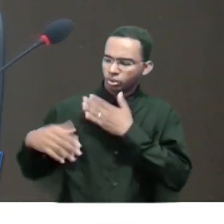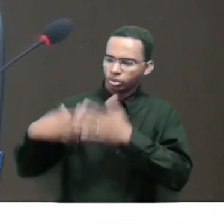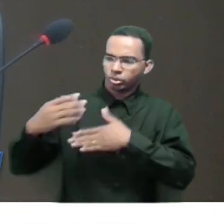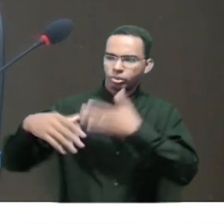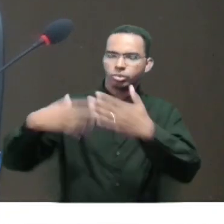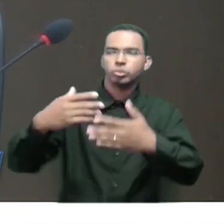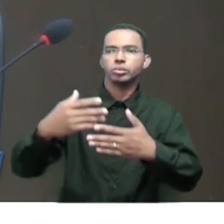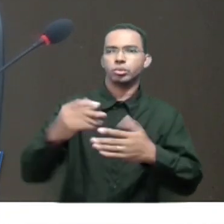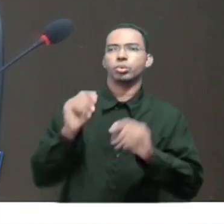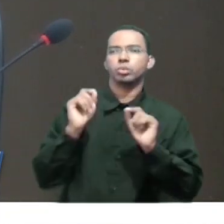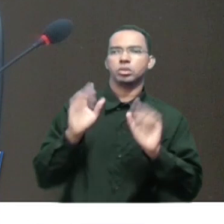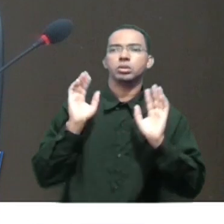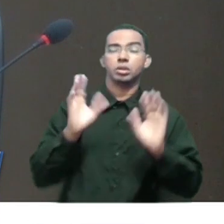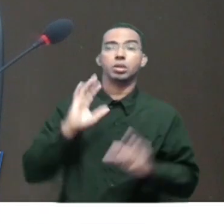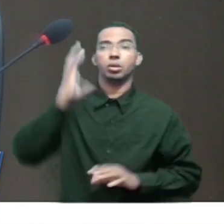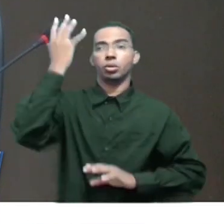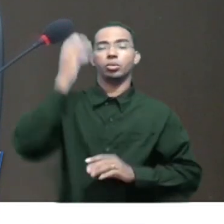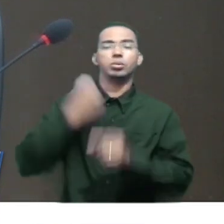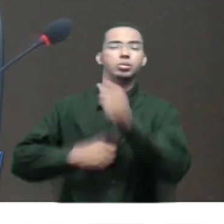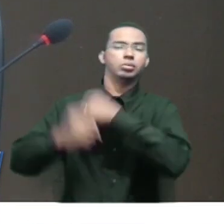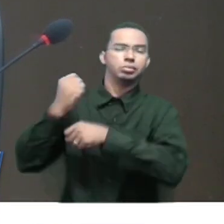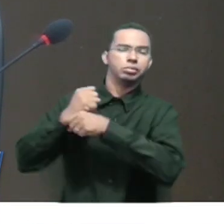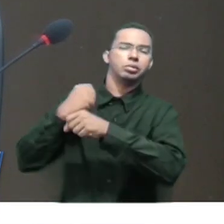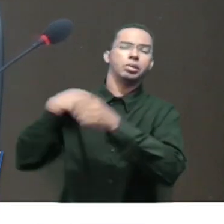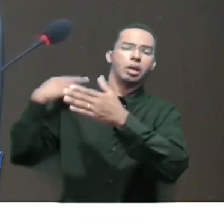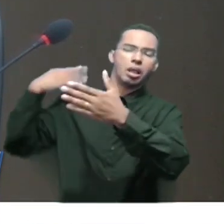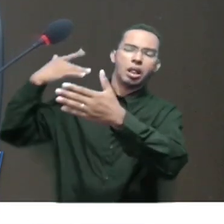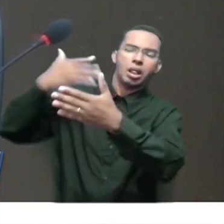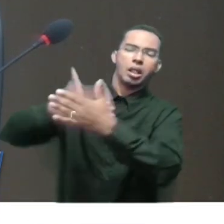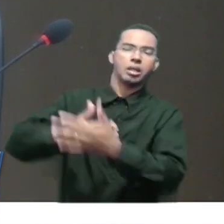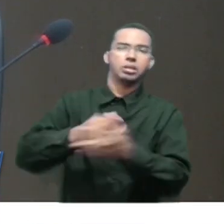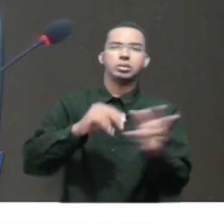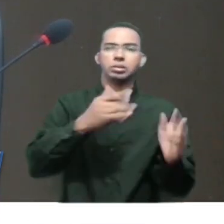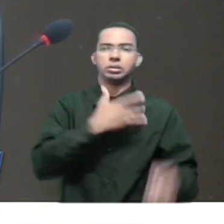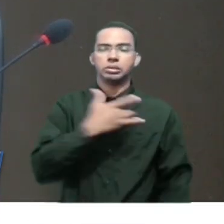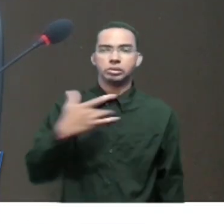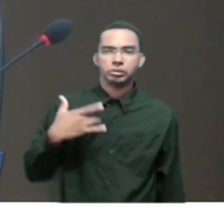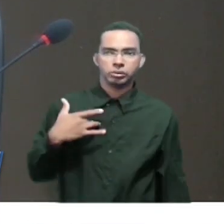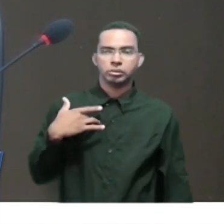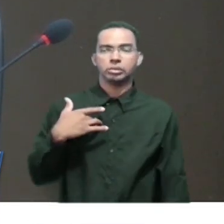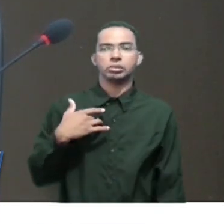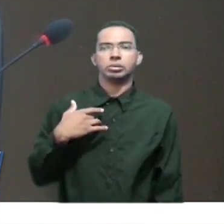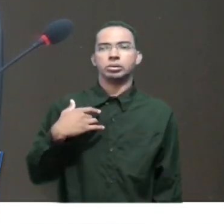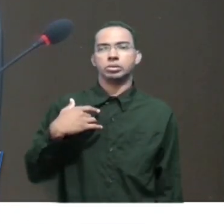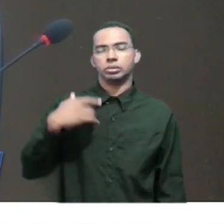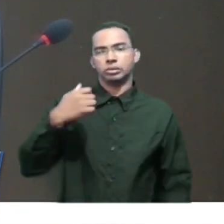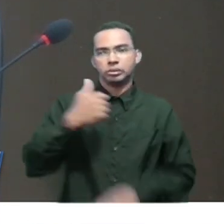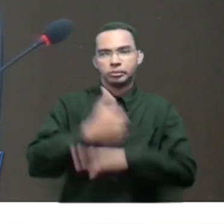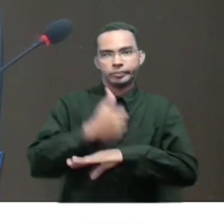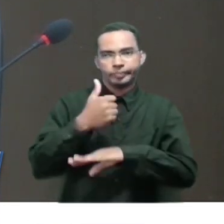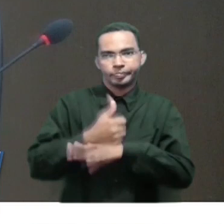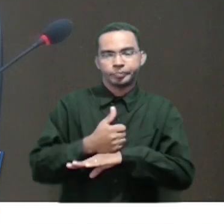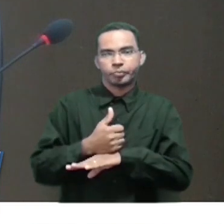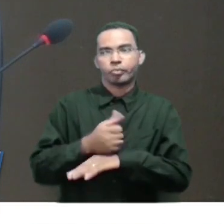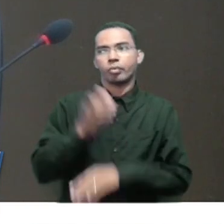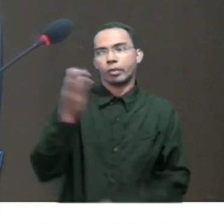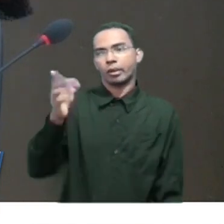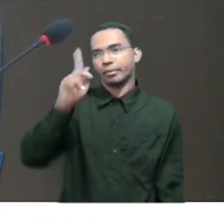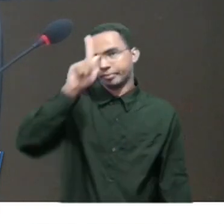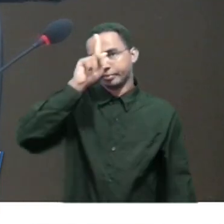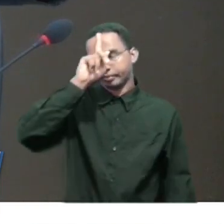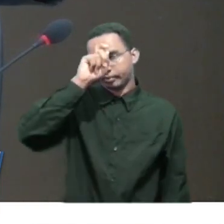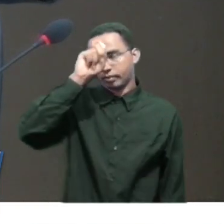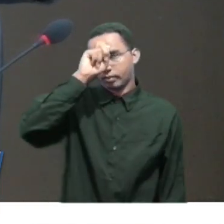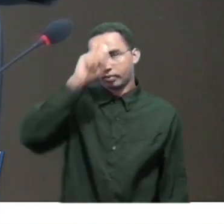vem acontecendo há muito tempo na saúde do município. Um pronto-socorro que tem lá 16,